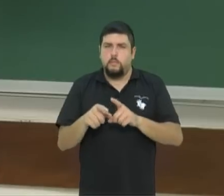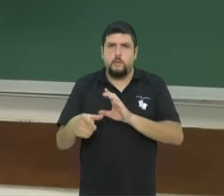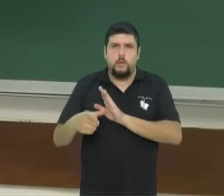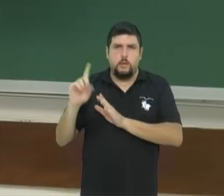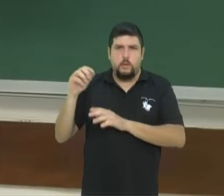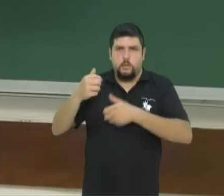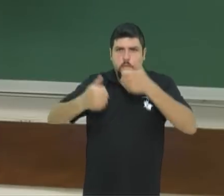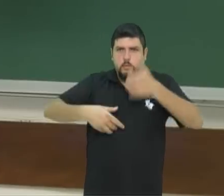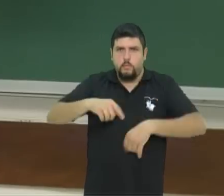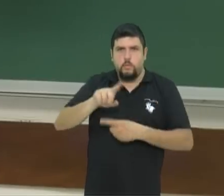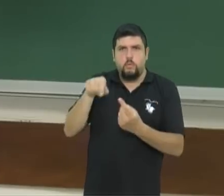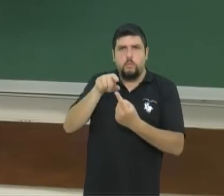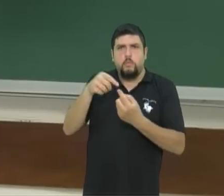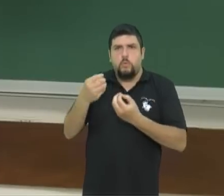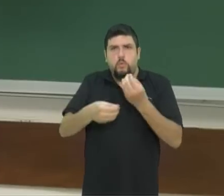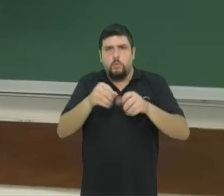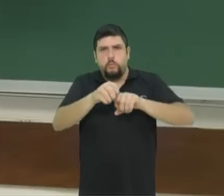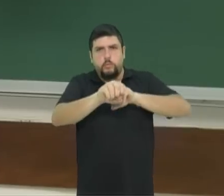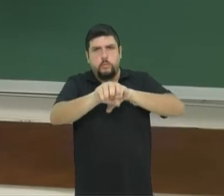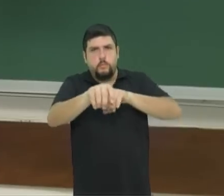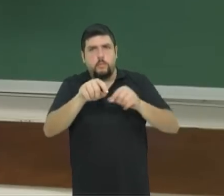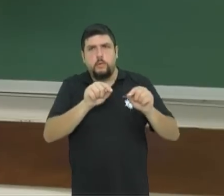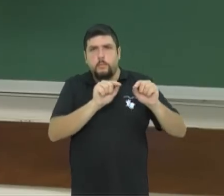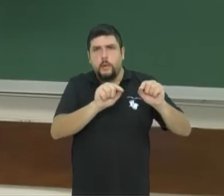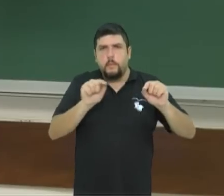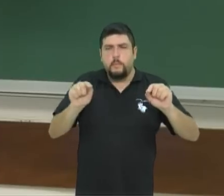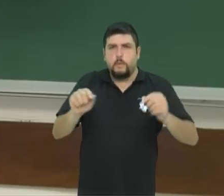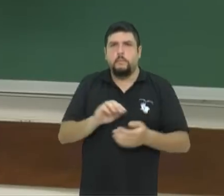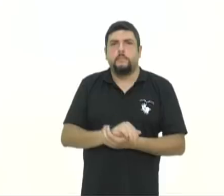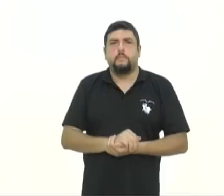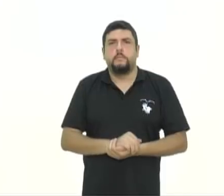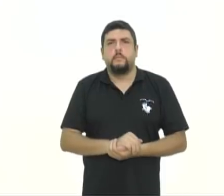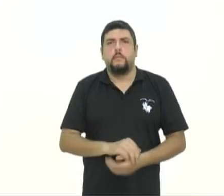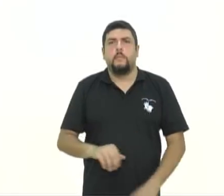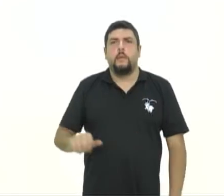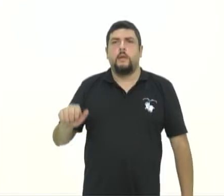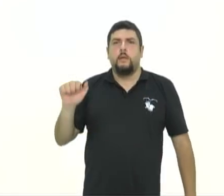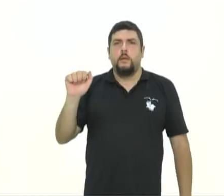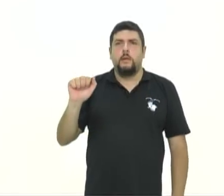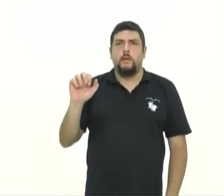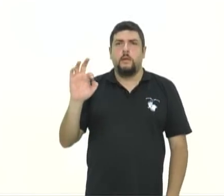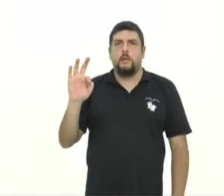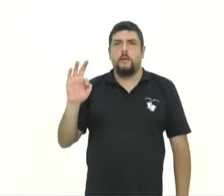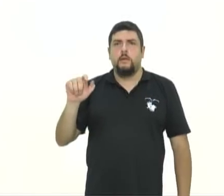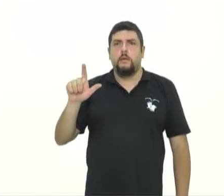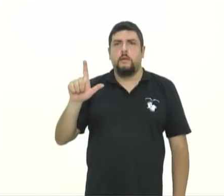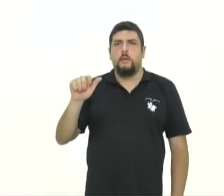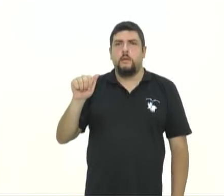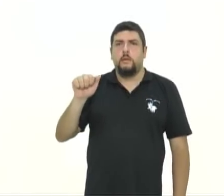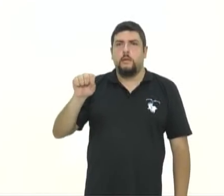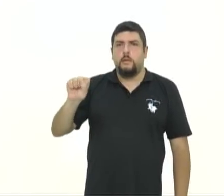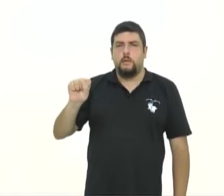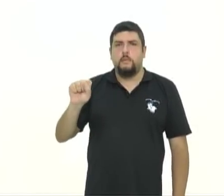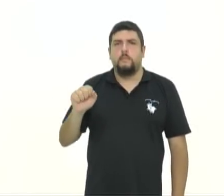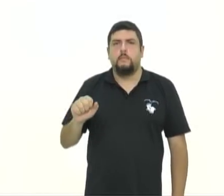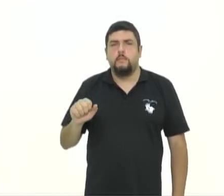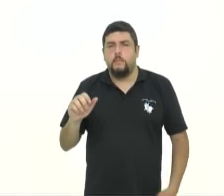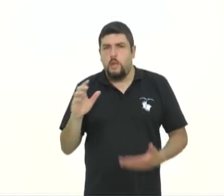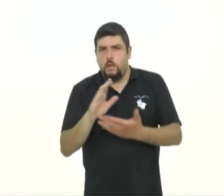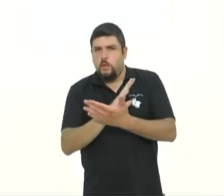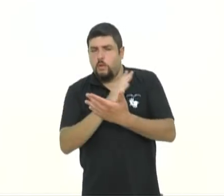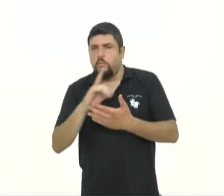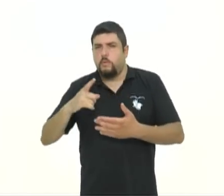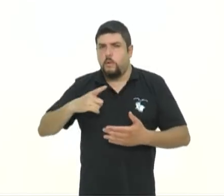nessa aula também. Ok? Atlas, todos vocês conhecem o Atlas, né? Muitos de vocês têm aí nas suas casas até,